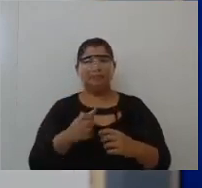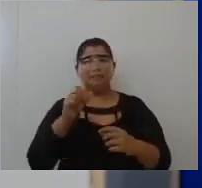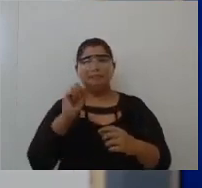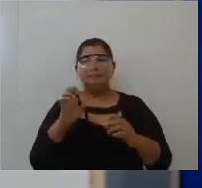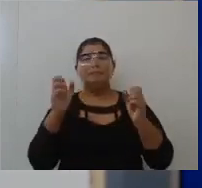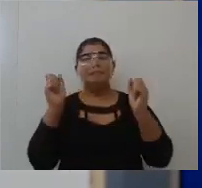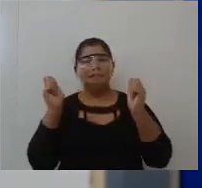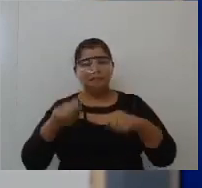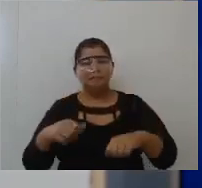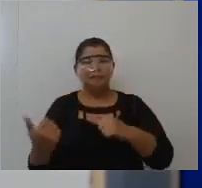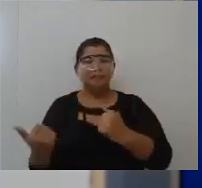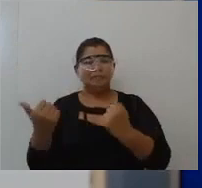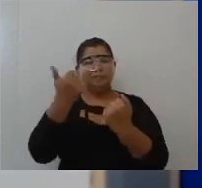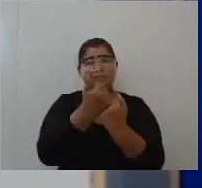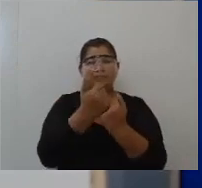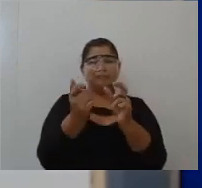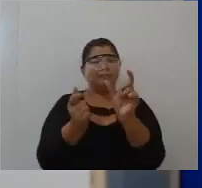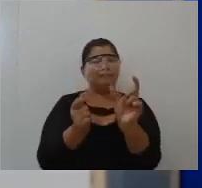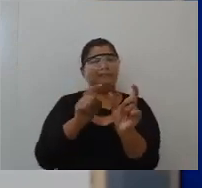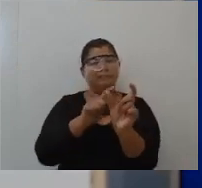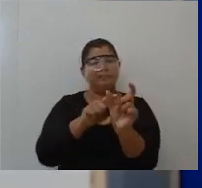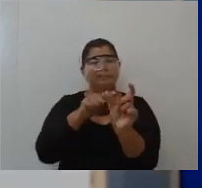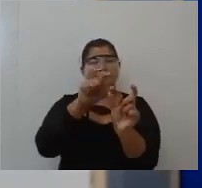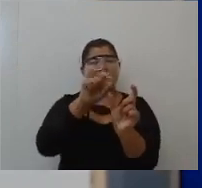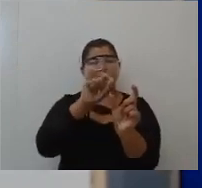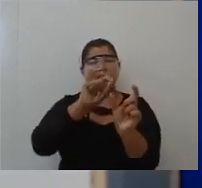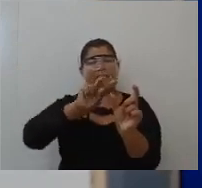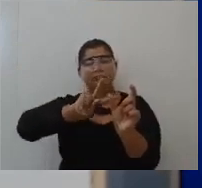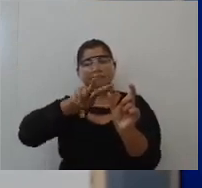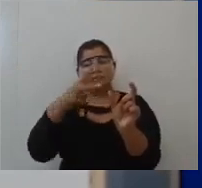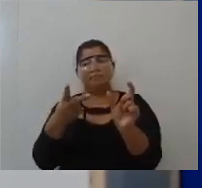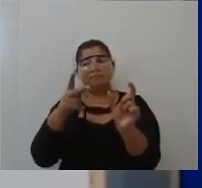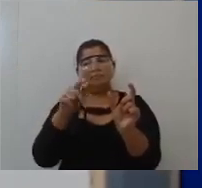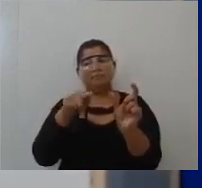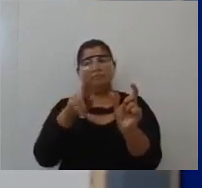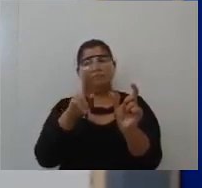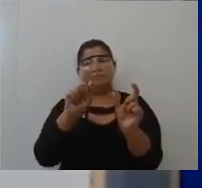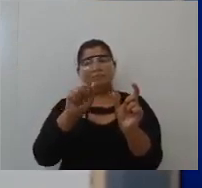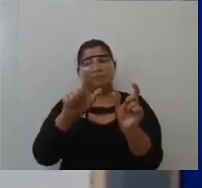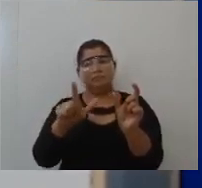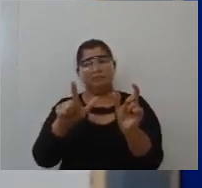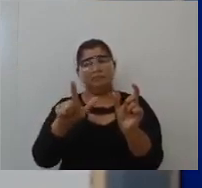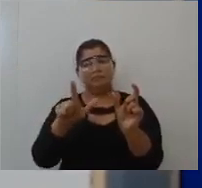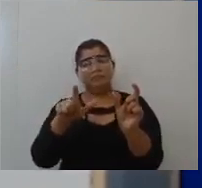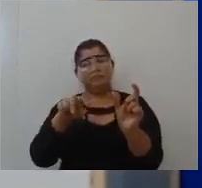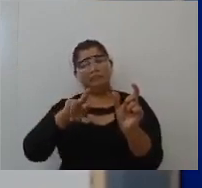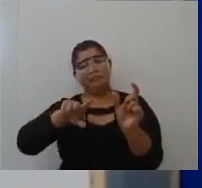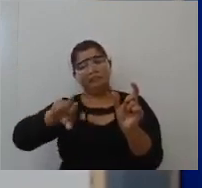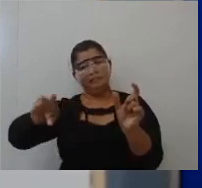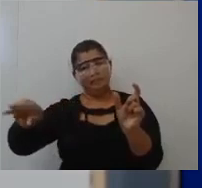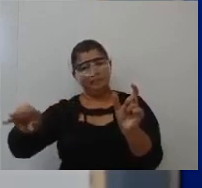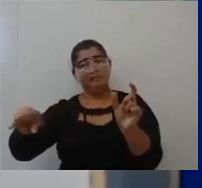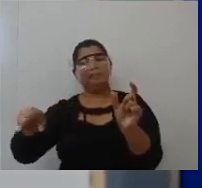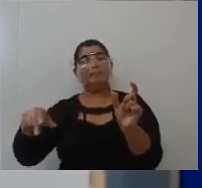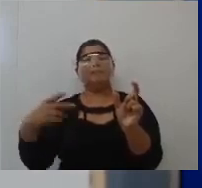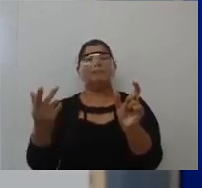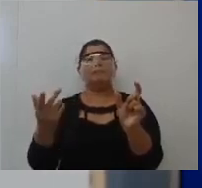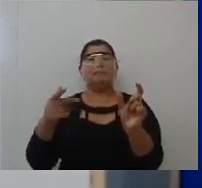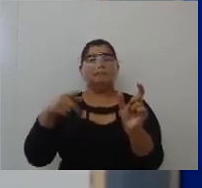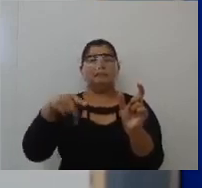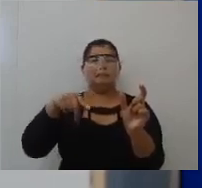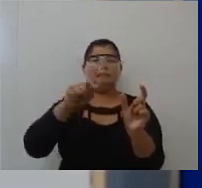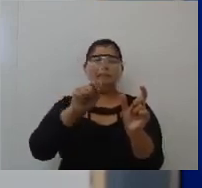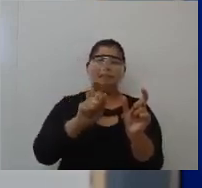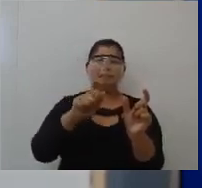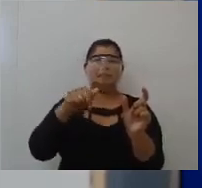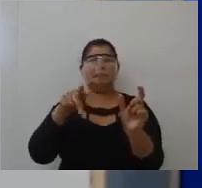puder substituir esse que por o qual e os seus derivados, né? O qual, a